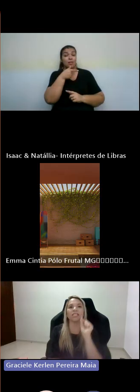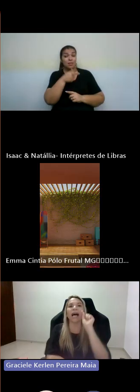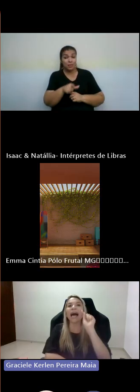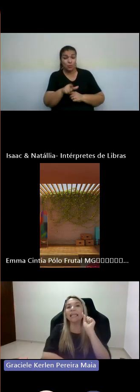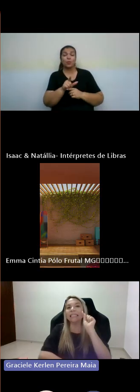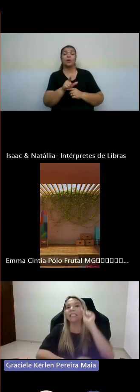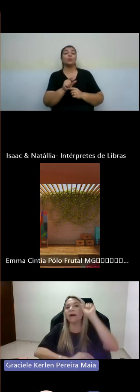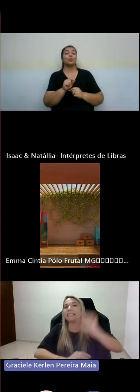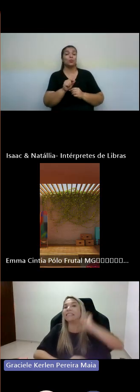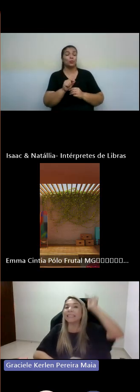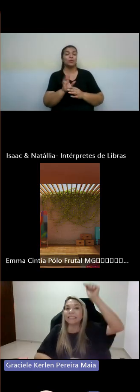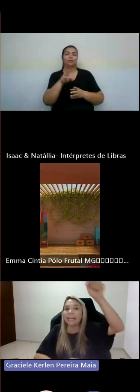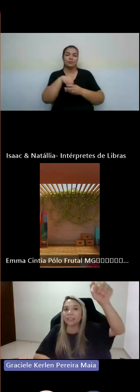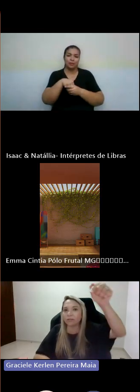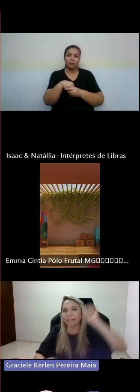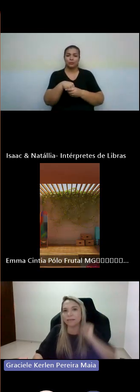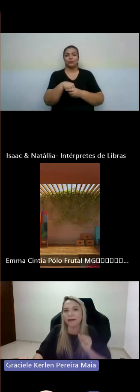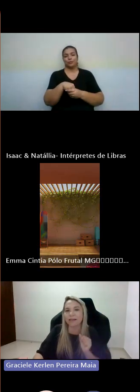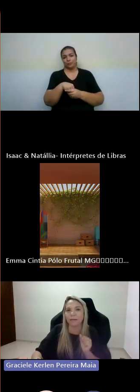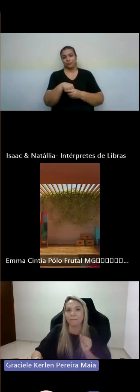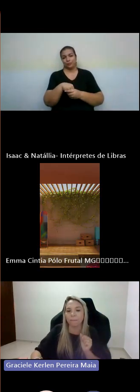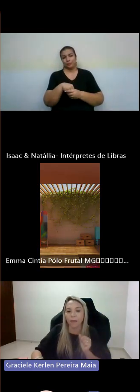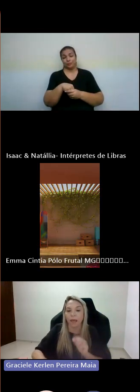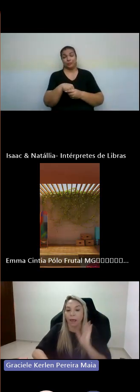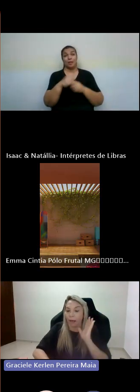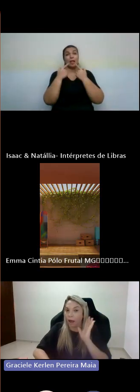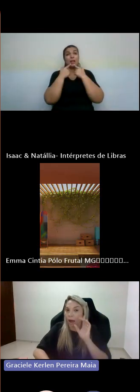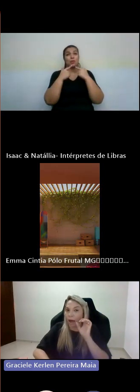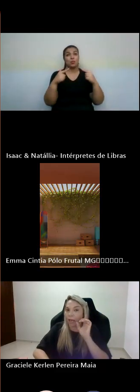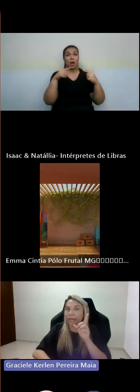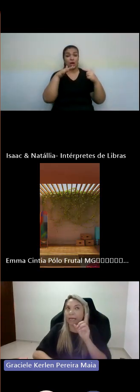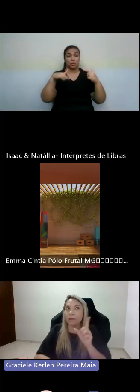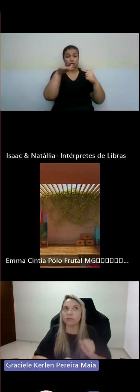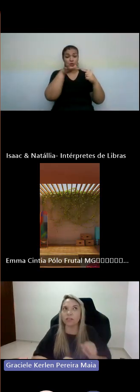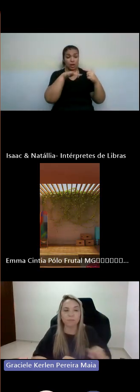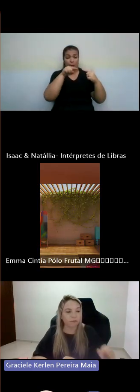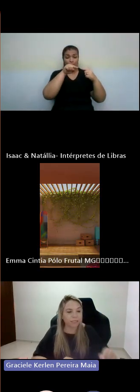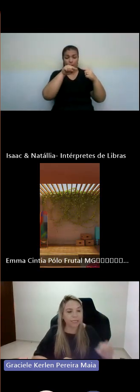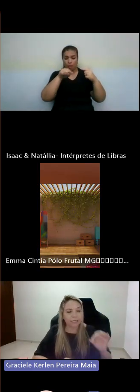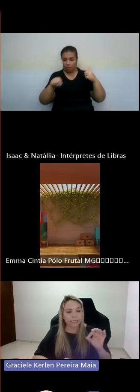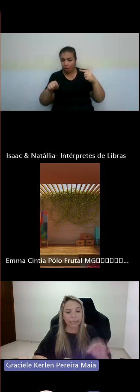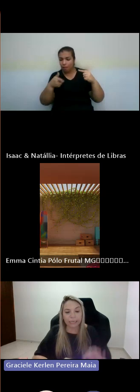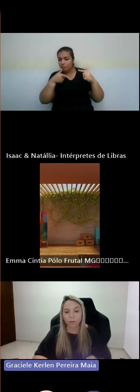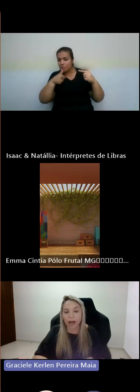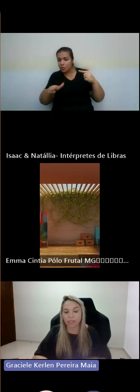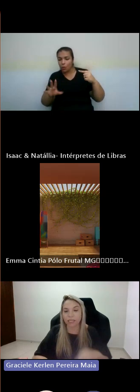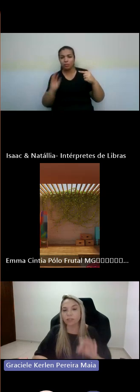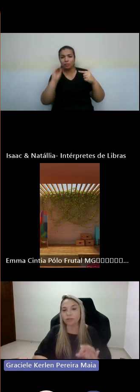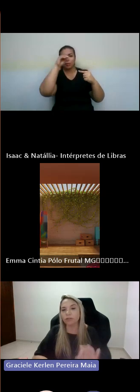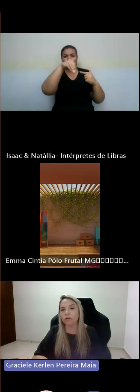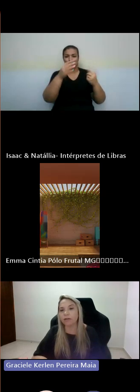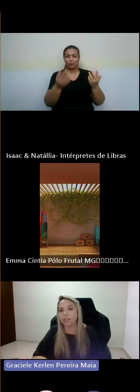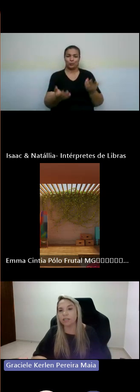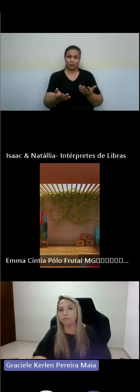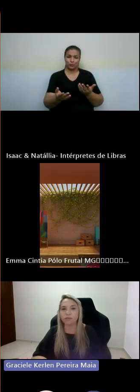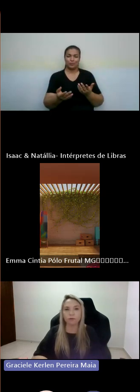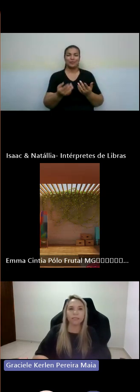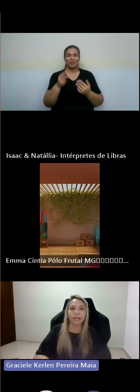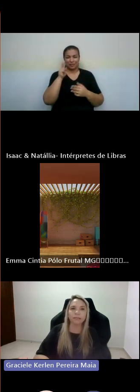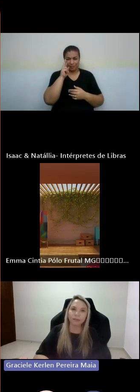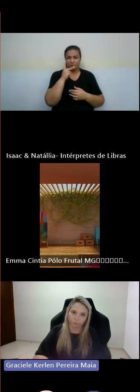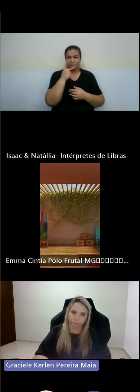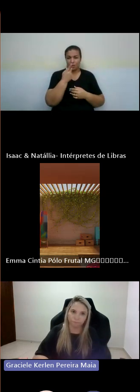Ou seja, a língua está dentro da linguagem. Lembra que eu disse para vocês que linguagem é todo e qualquer tipo